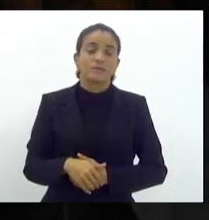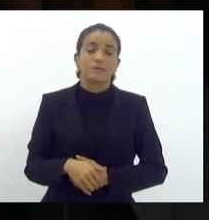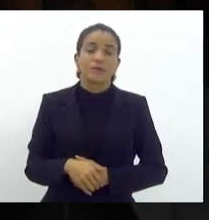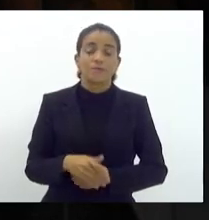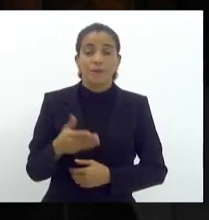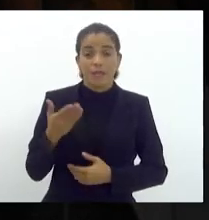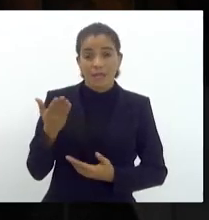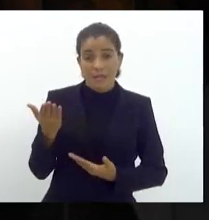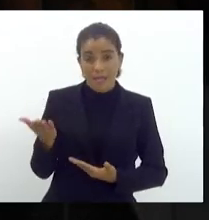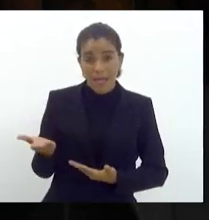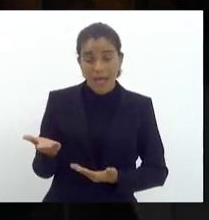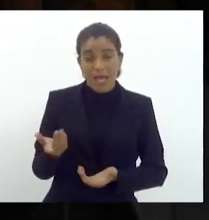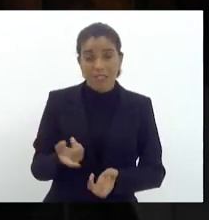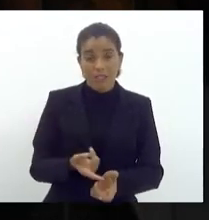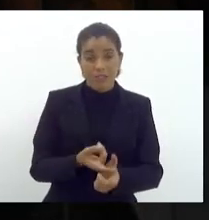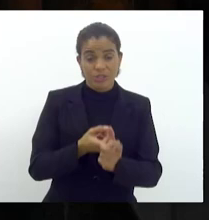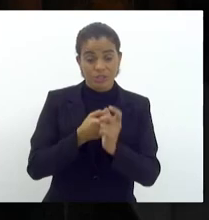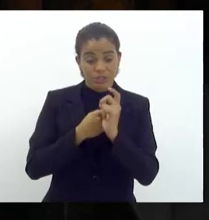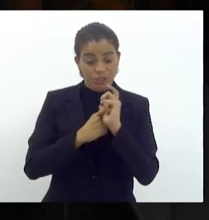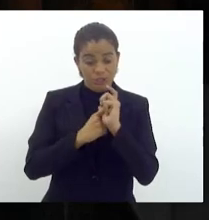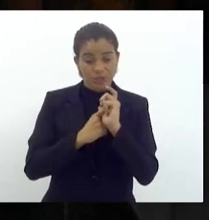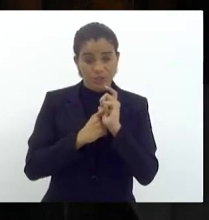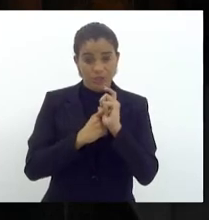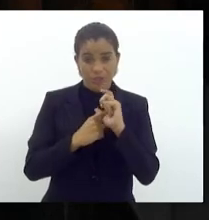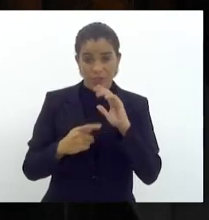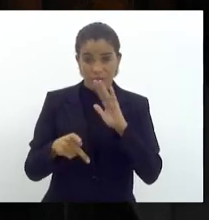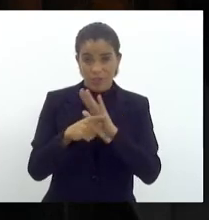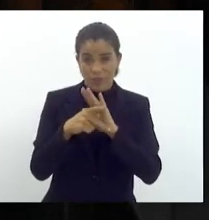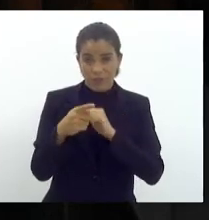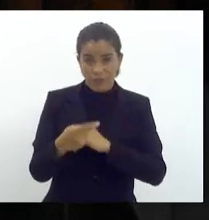a dívida ativa do Estado